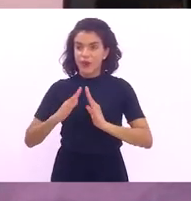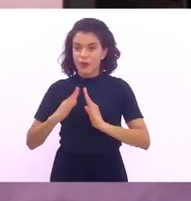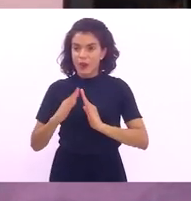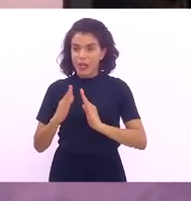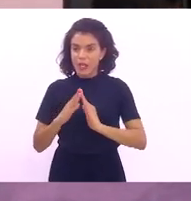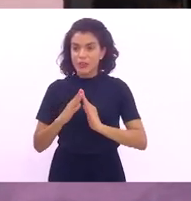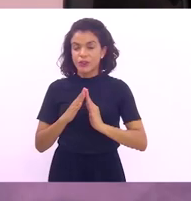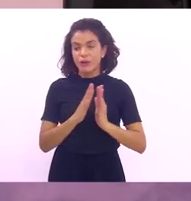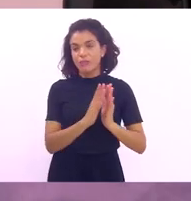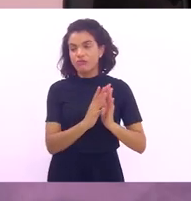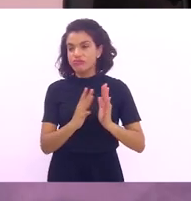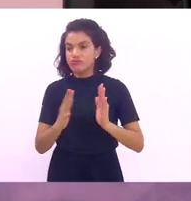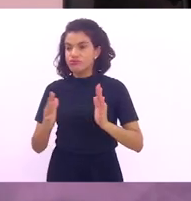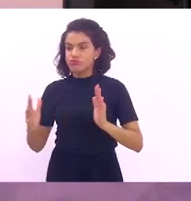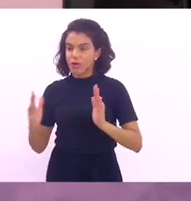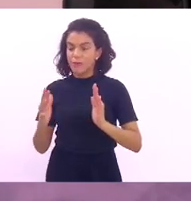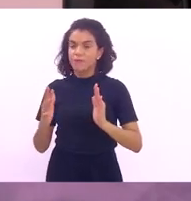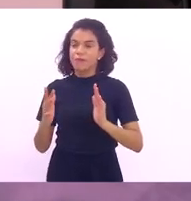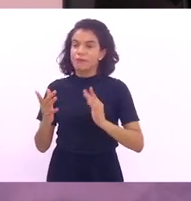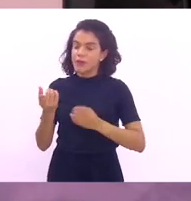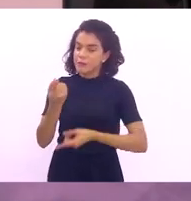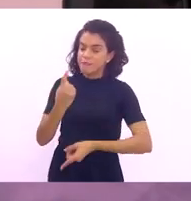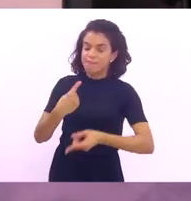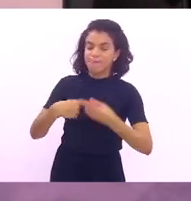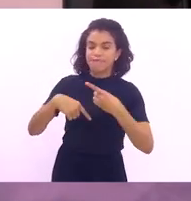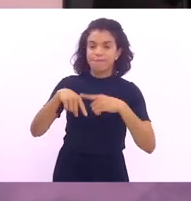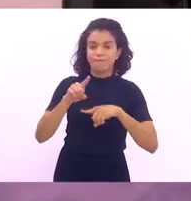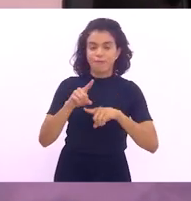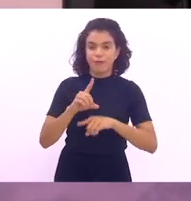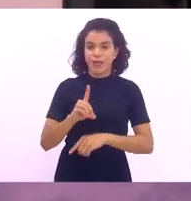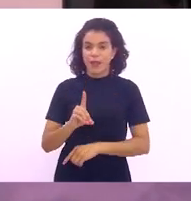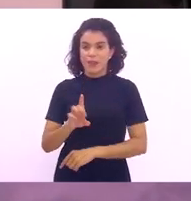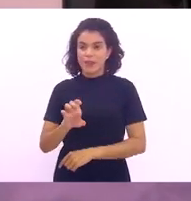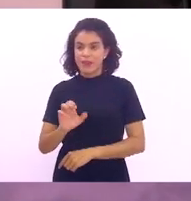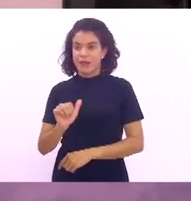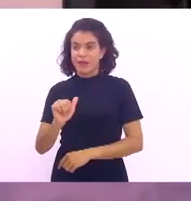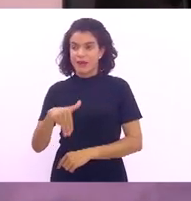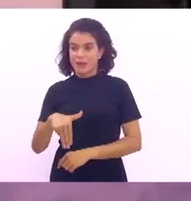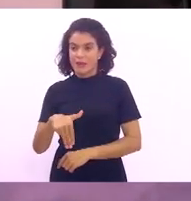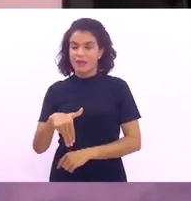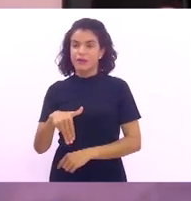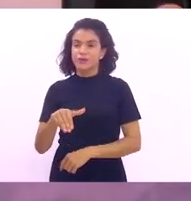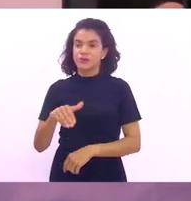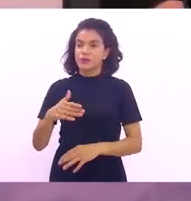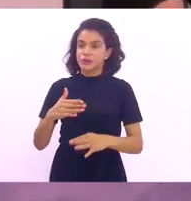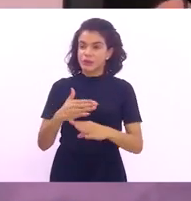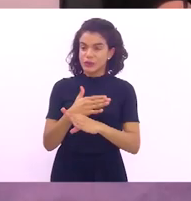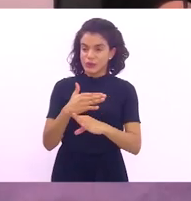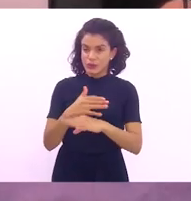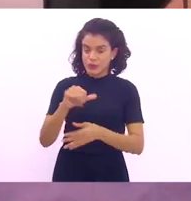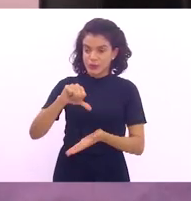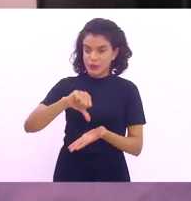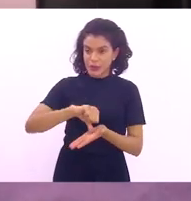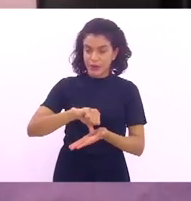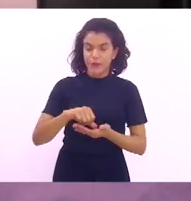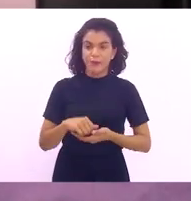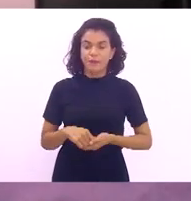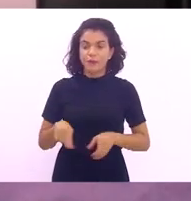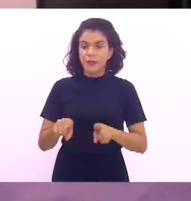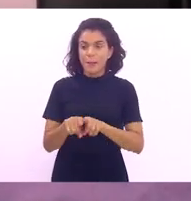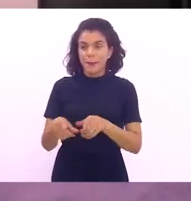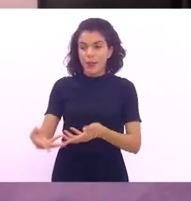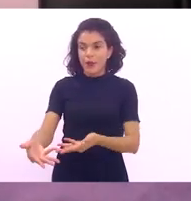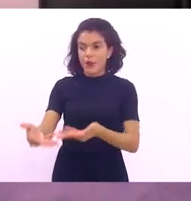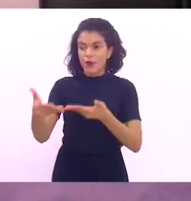por um processo de revitização na deã do centro por favor senhora Deise convido também